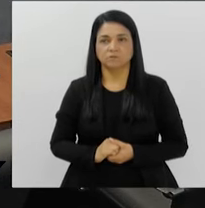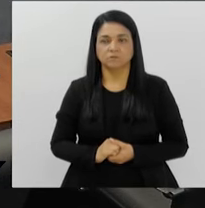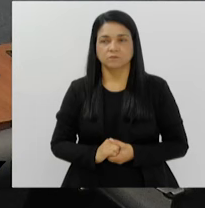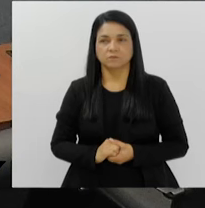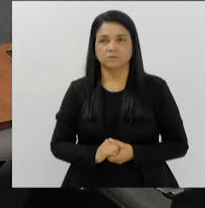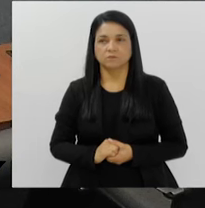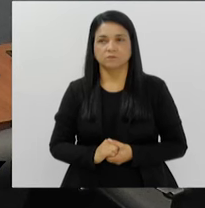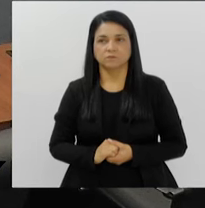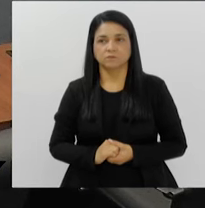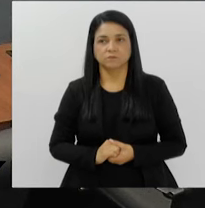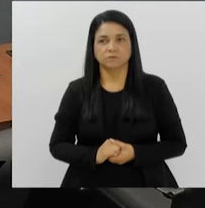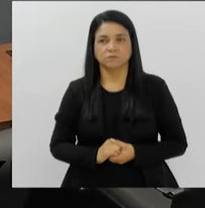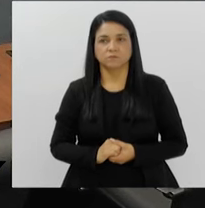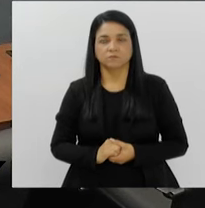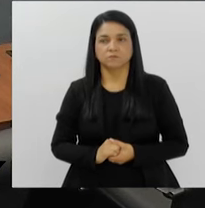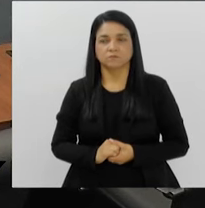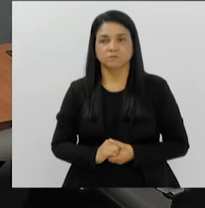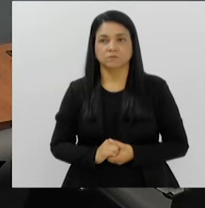Nada disso. CCJ.